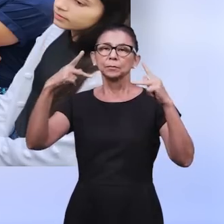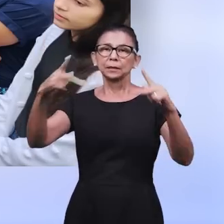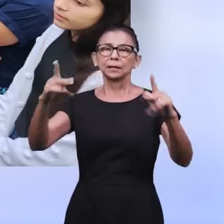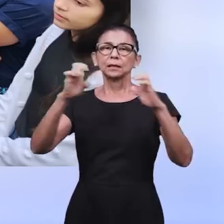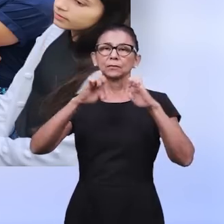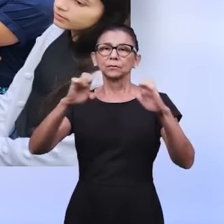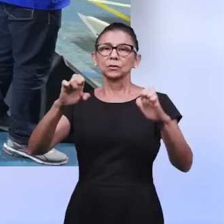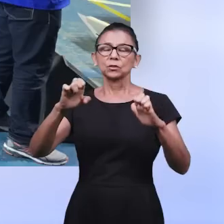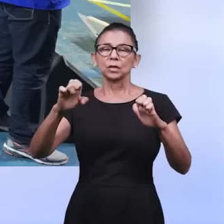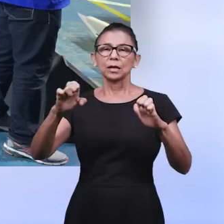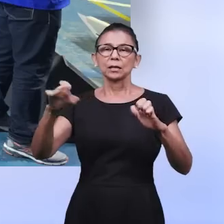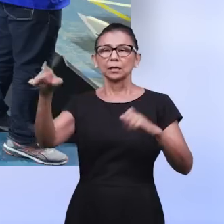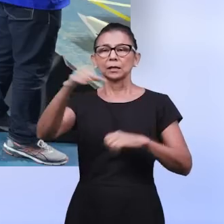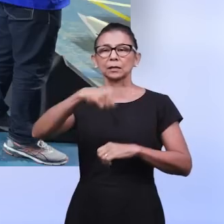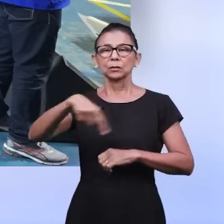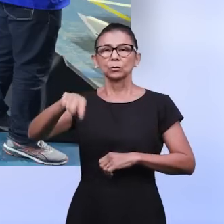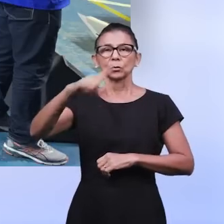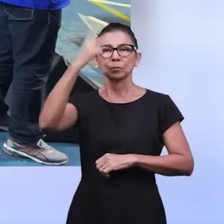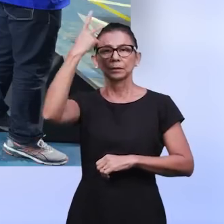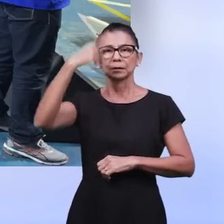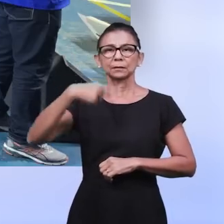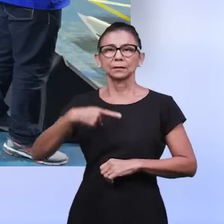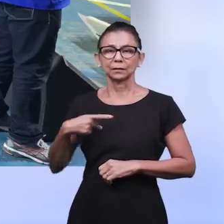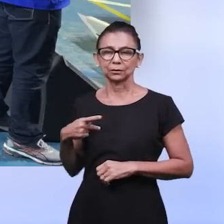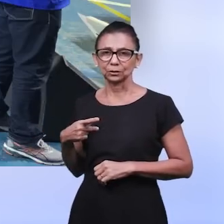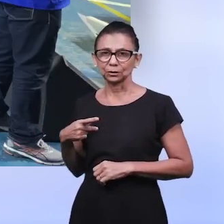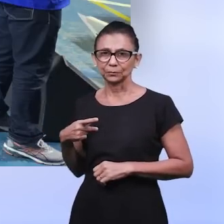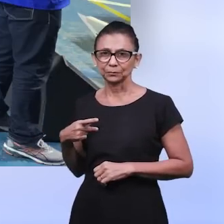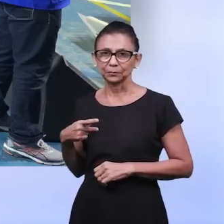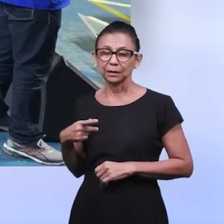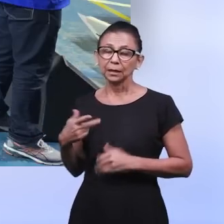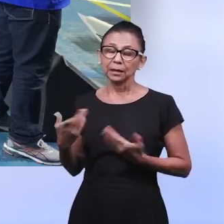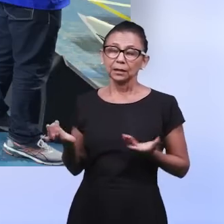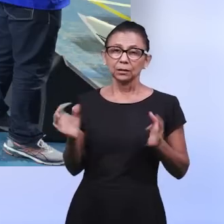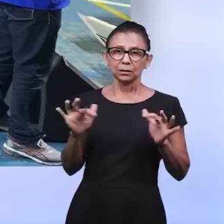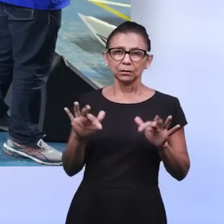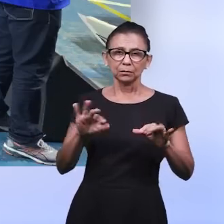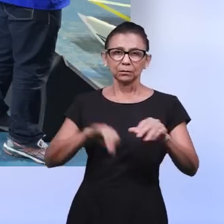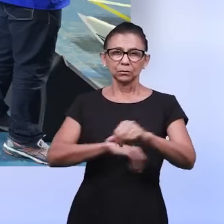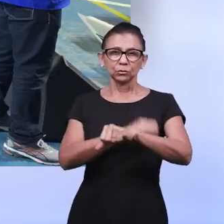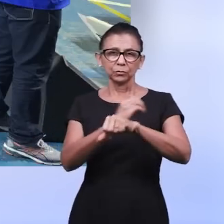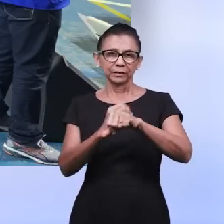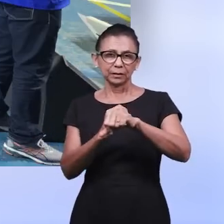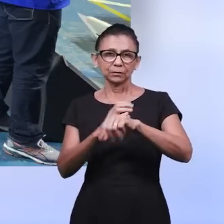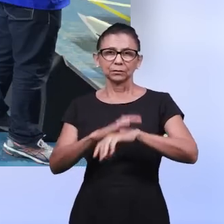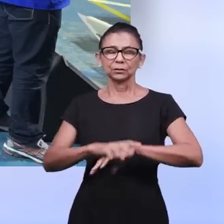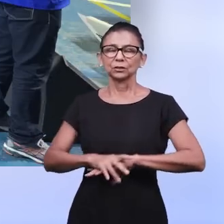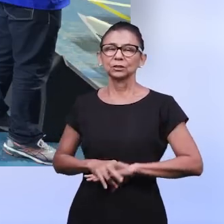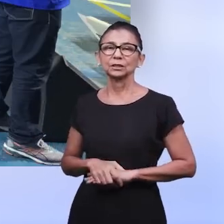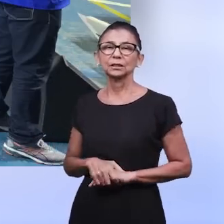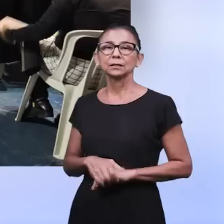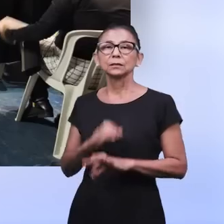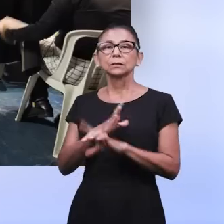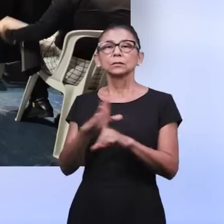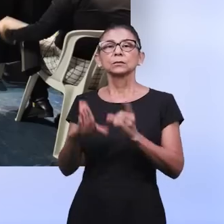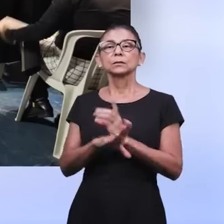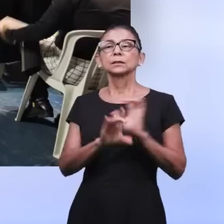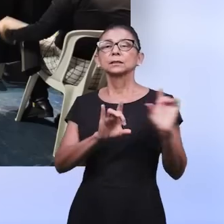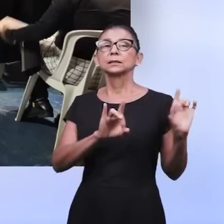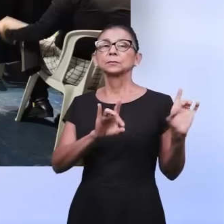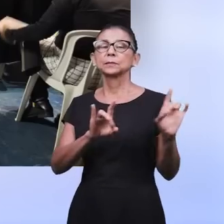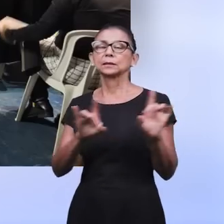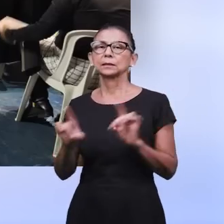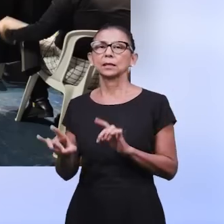criatura. No final do dia, tivemos um culto especial em uma quadra de um colégio com a presença de visitantes, onde o nome